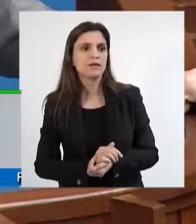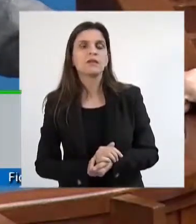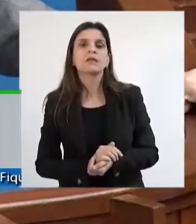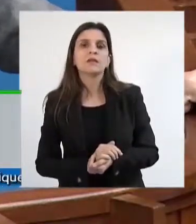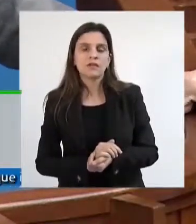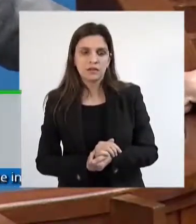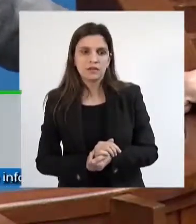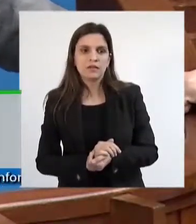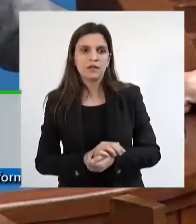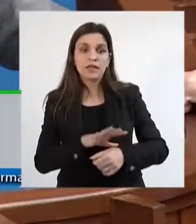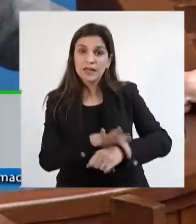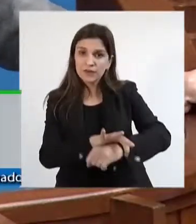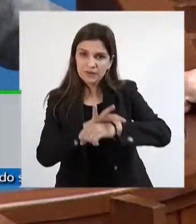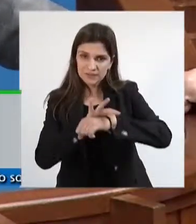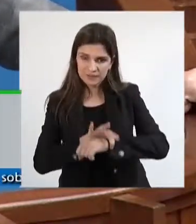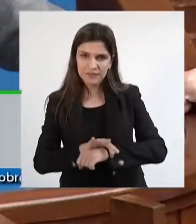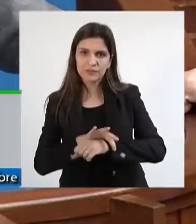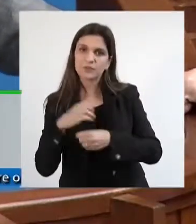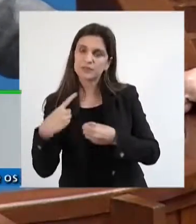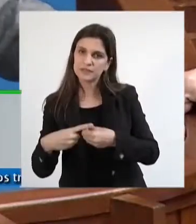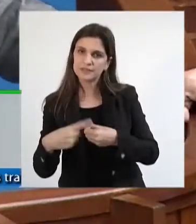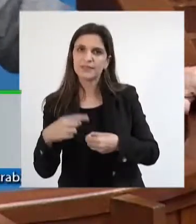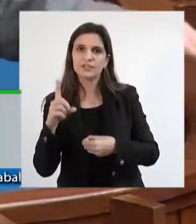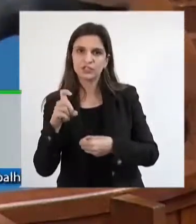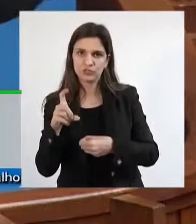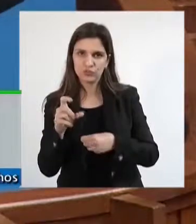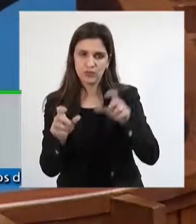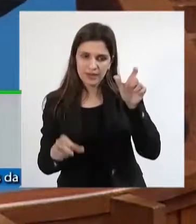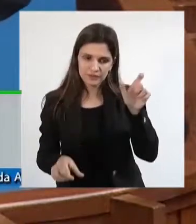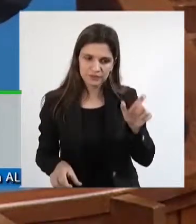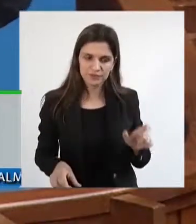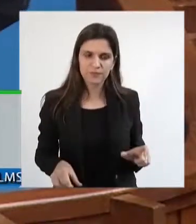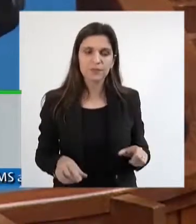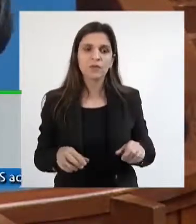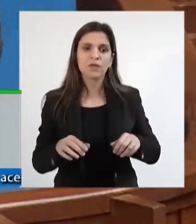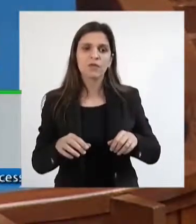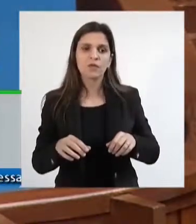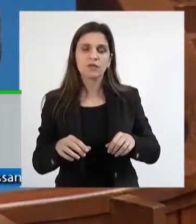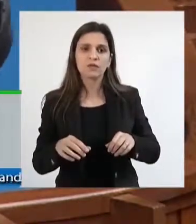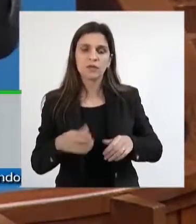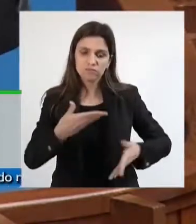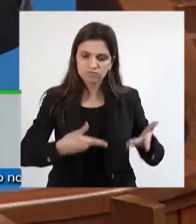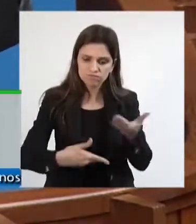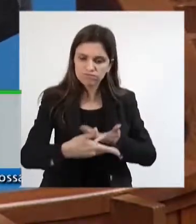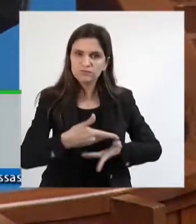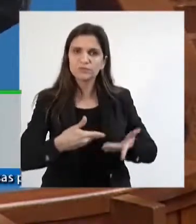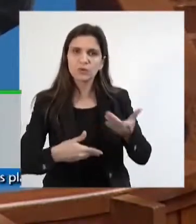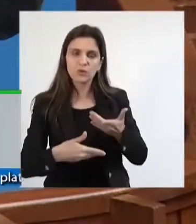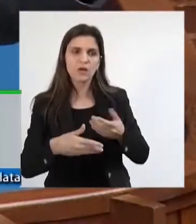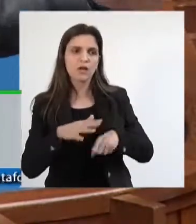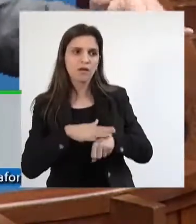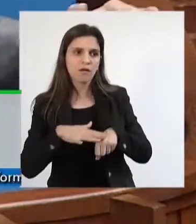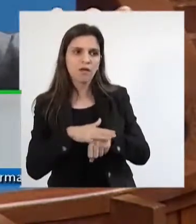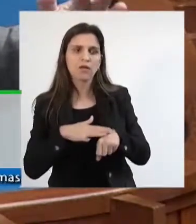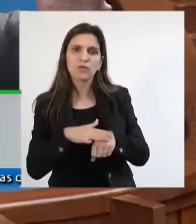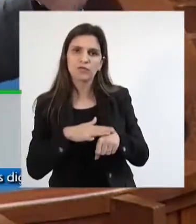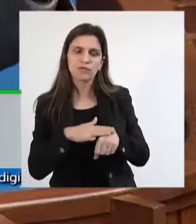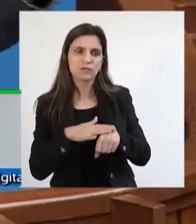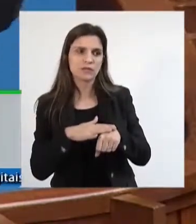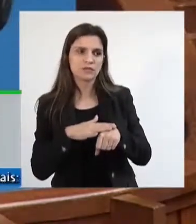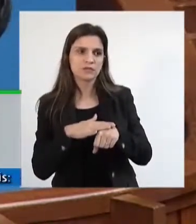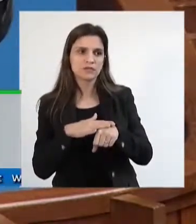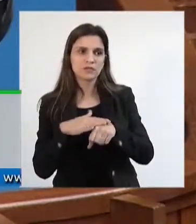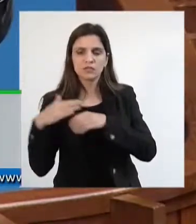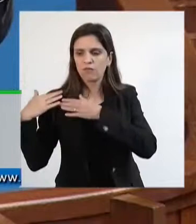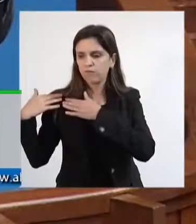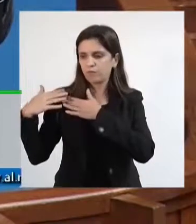nossa defensora lá de Dourados. Se nós analisarmos o IGPM e o INPC ao longo dos anos,